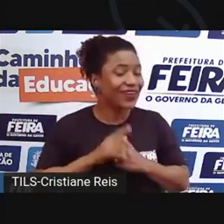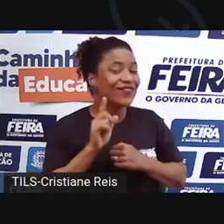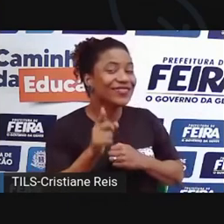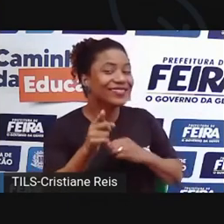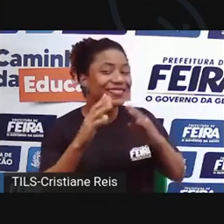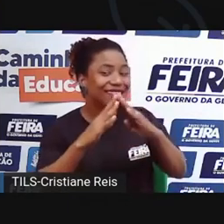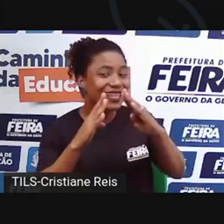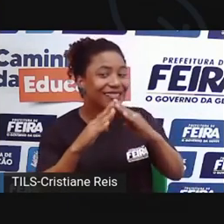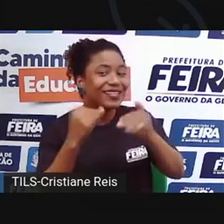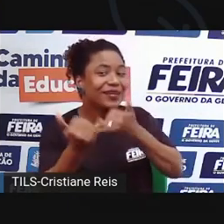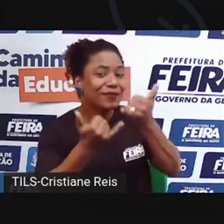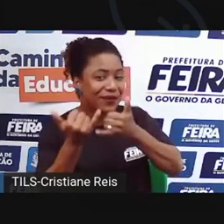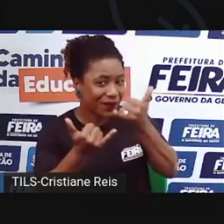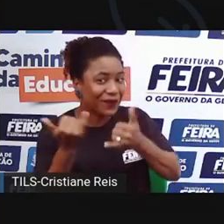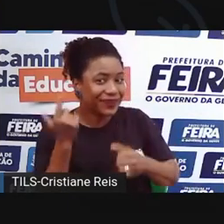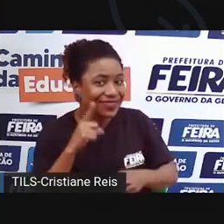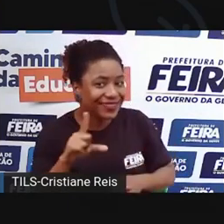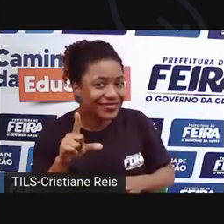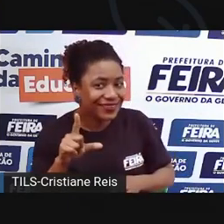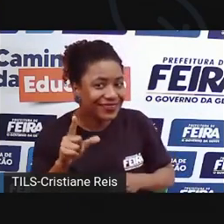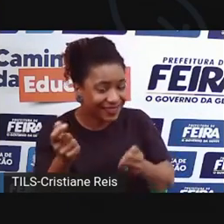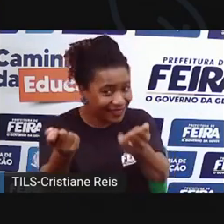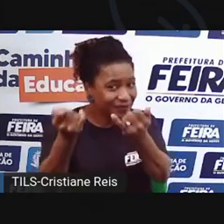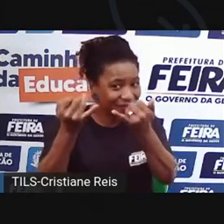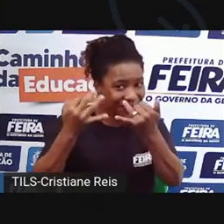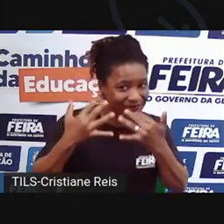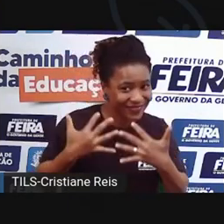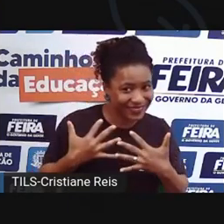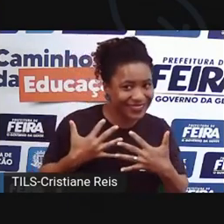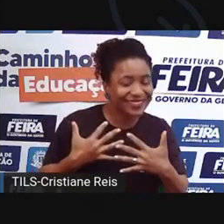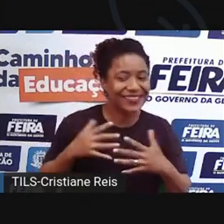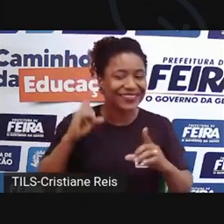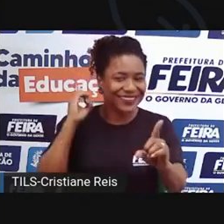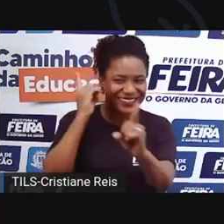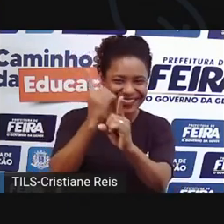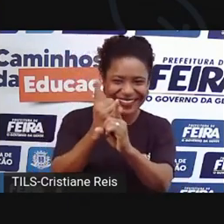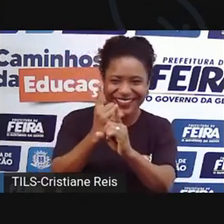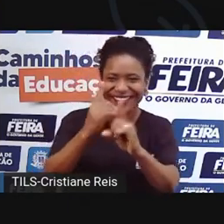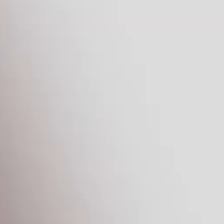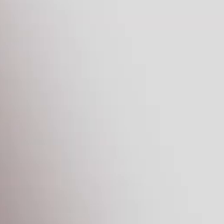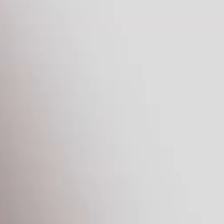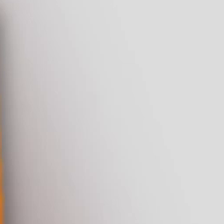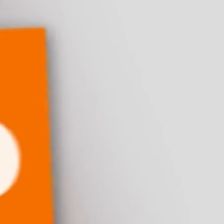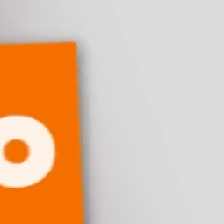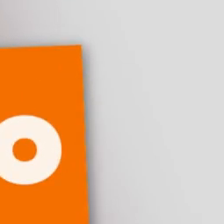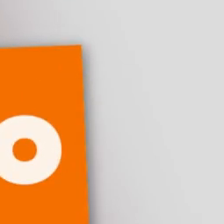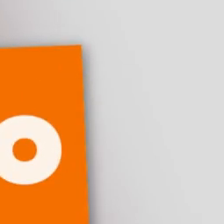brincadeira aí em casa. Vocês me contam. Então, até a próxima, meninada. Tchau!